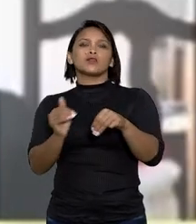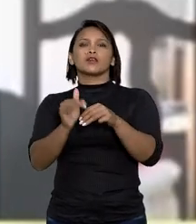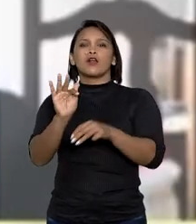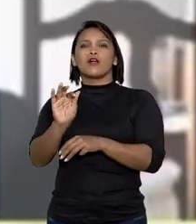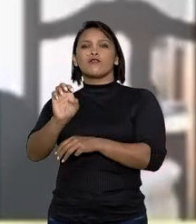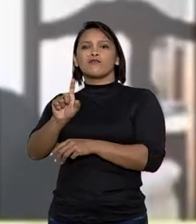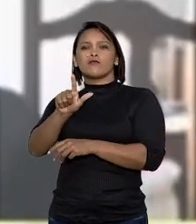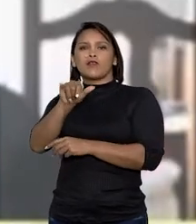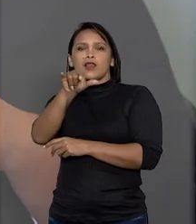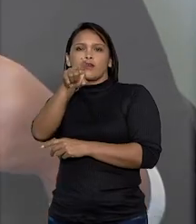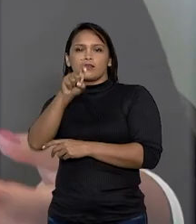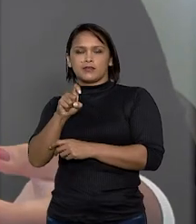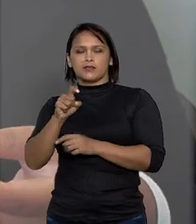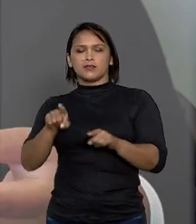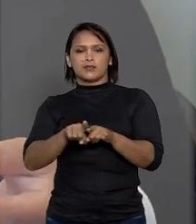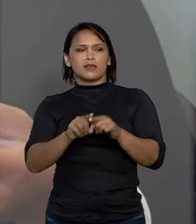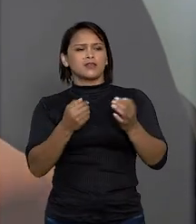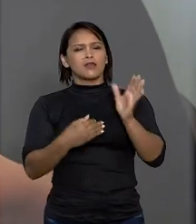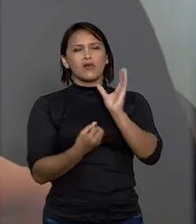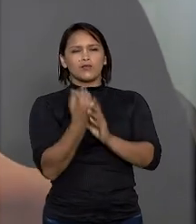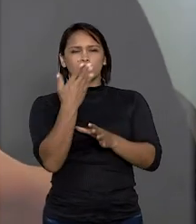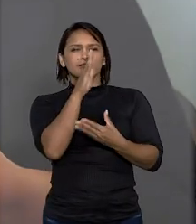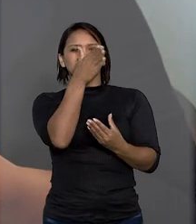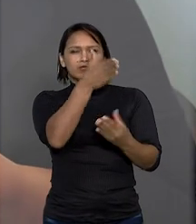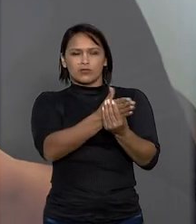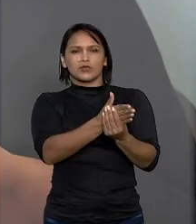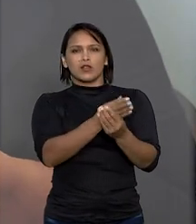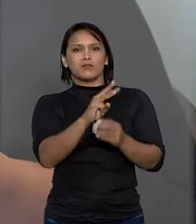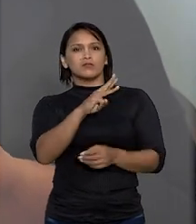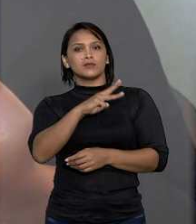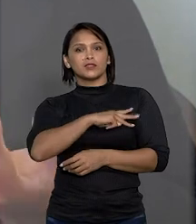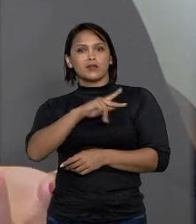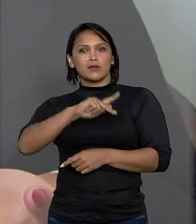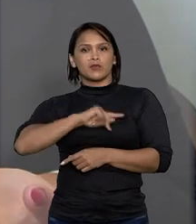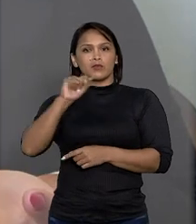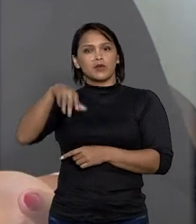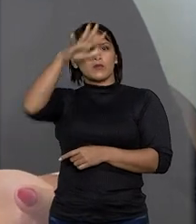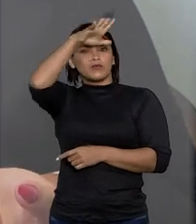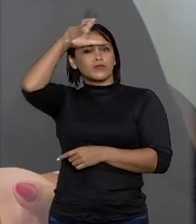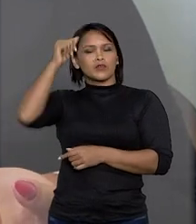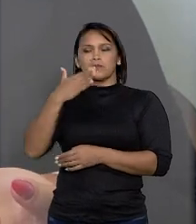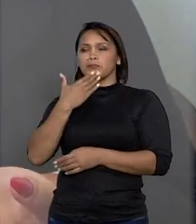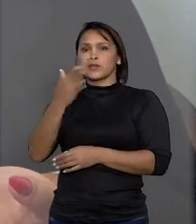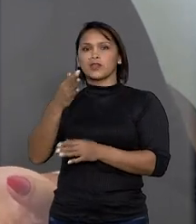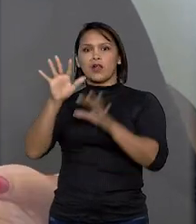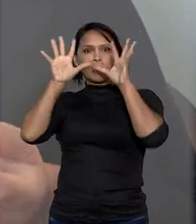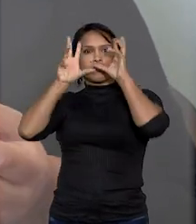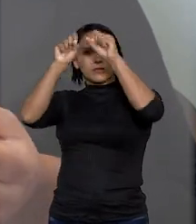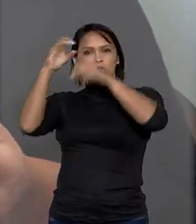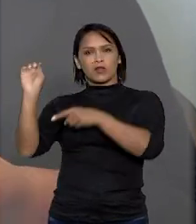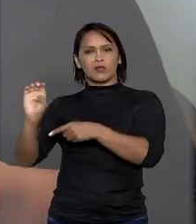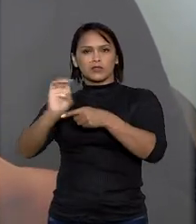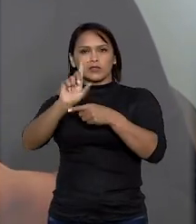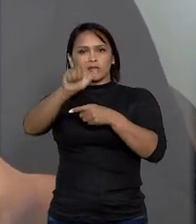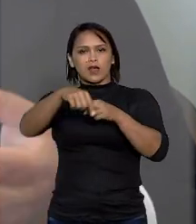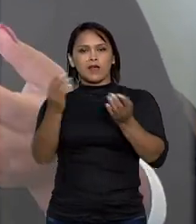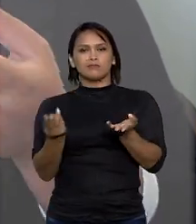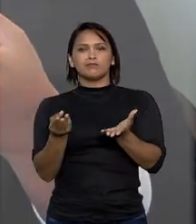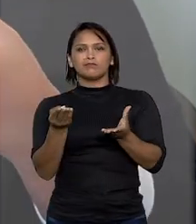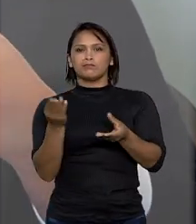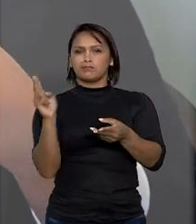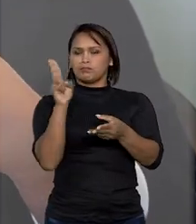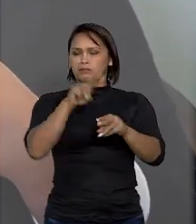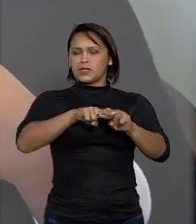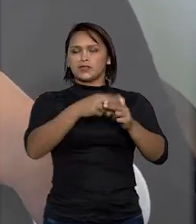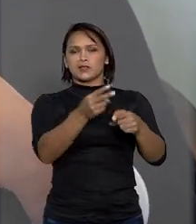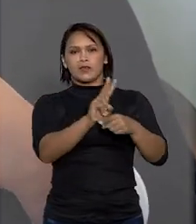STJ Felix Fischer na origem do caso o Ministério Público do Amazonas e o Tribunal de Justiça do estado a prisão preventiva